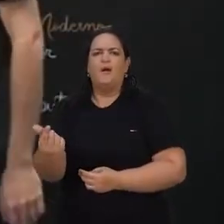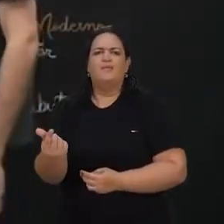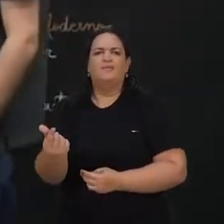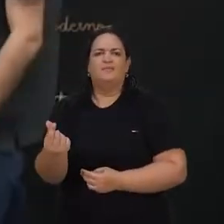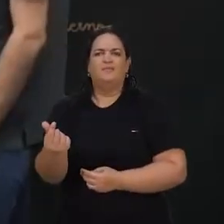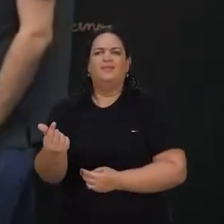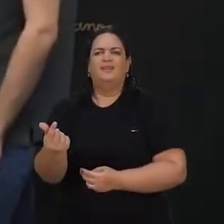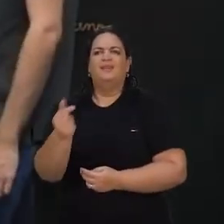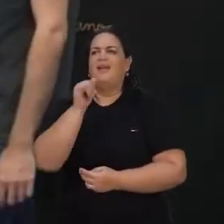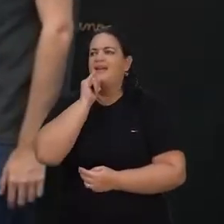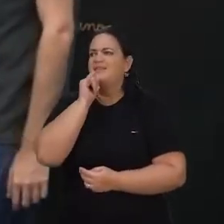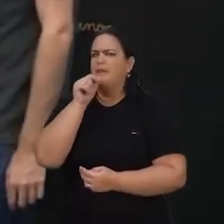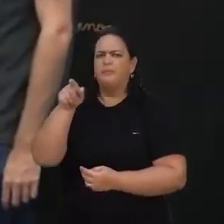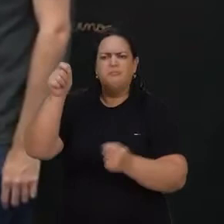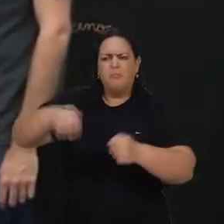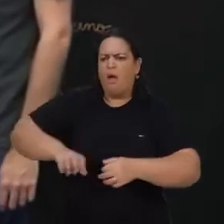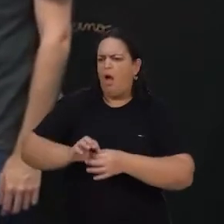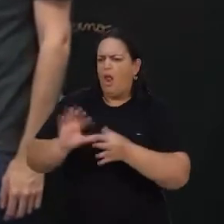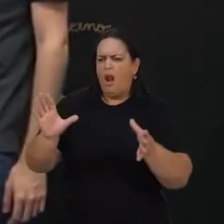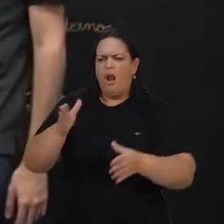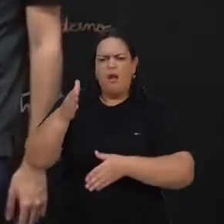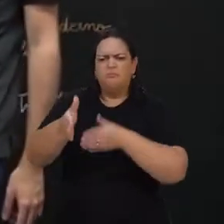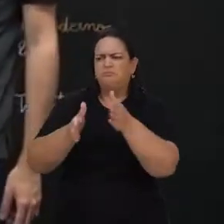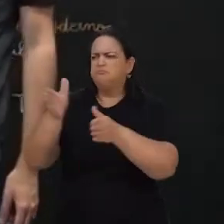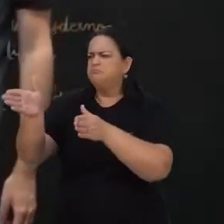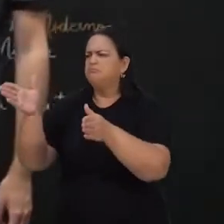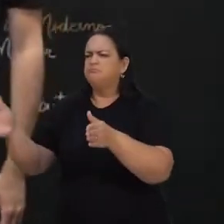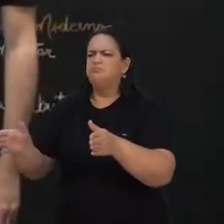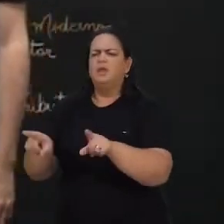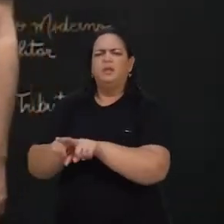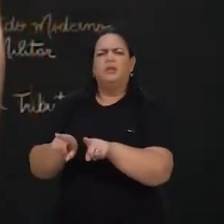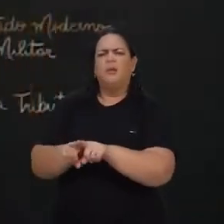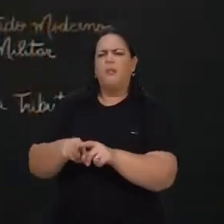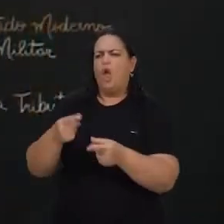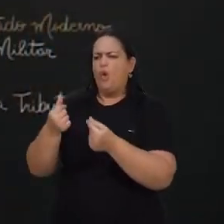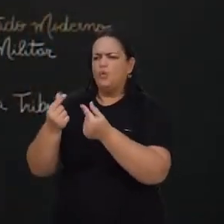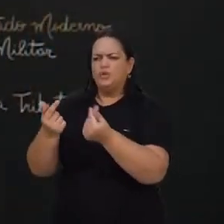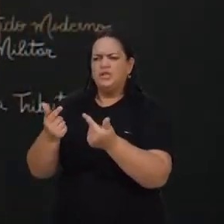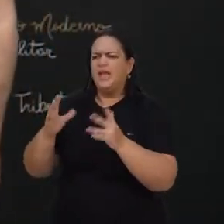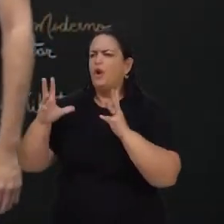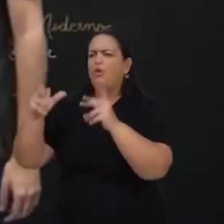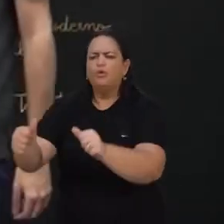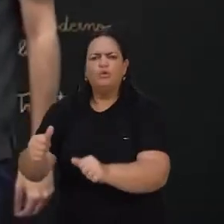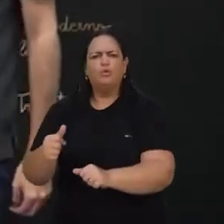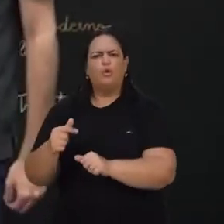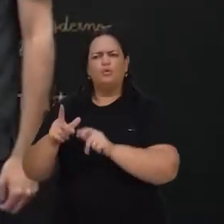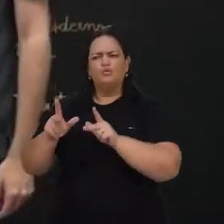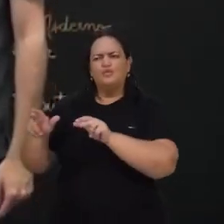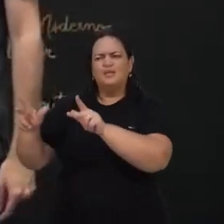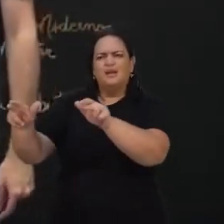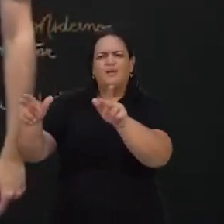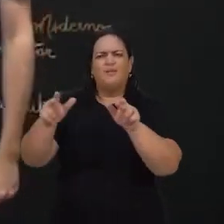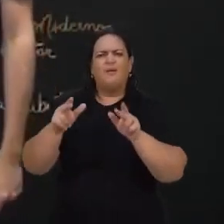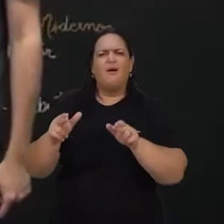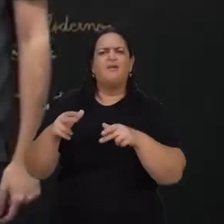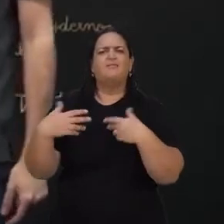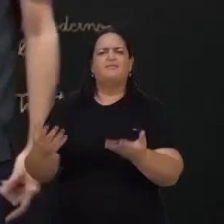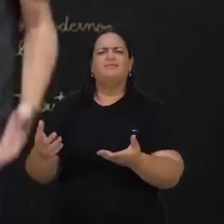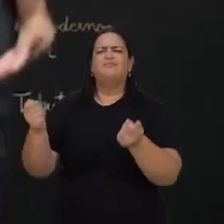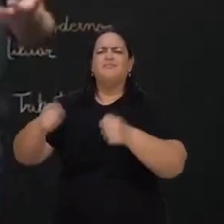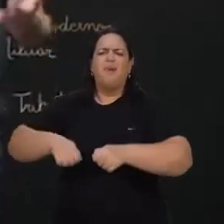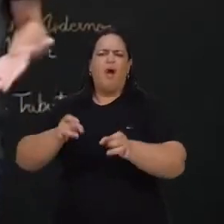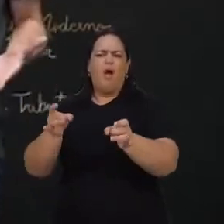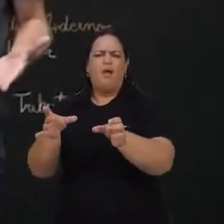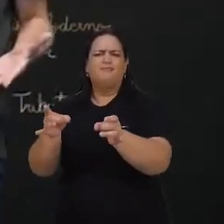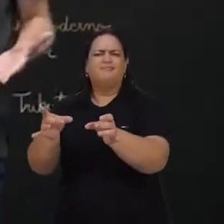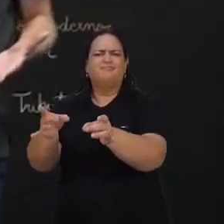fronteira, e quando você utiliza uma mesma moeda numa área mais ampla de comércio, você tem a atividade de trocas